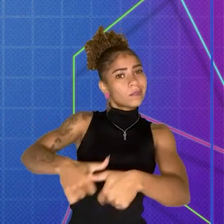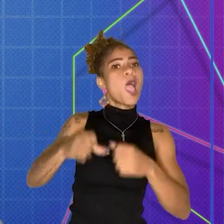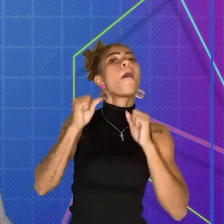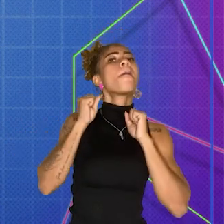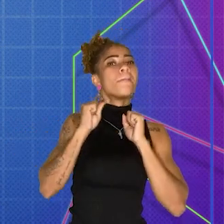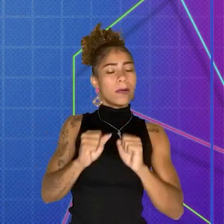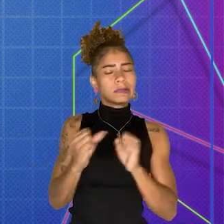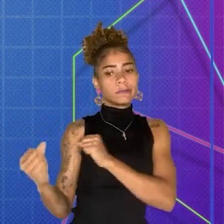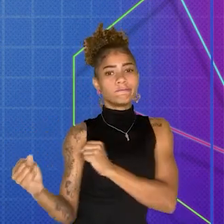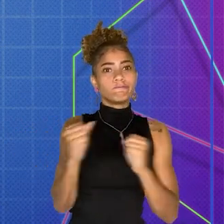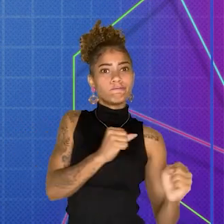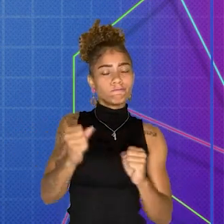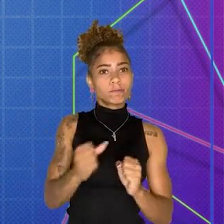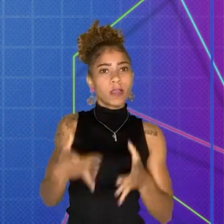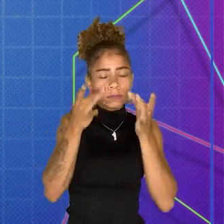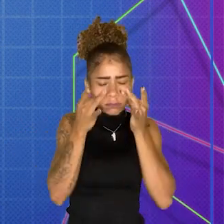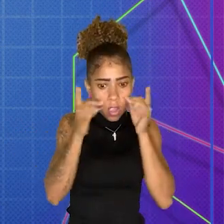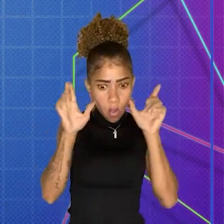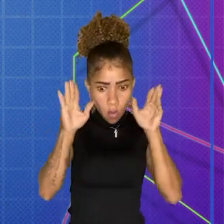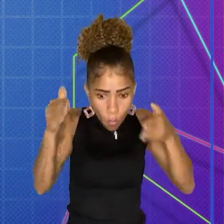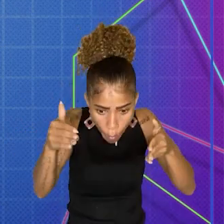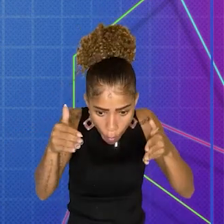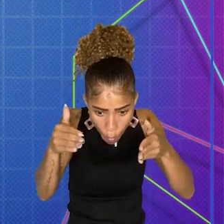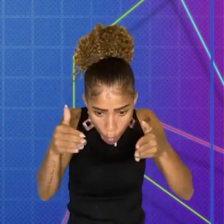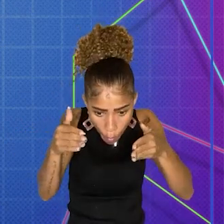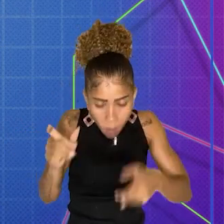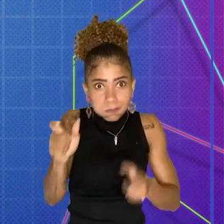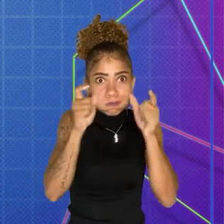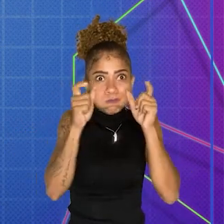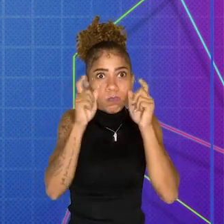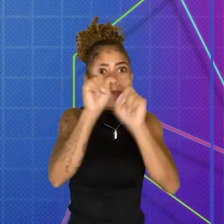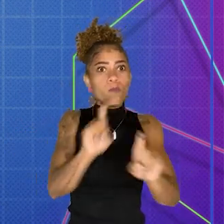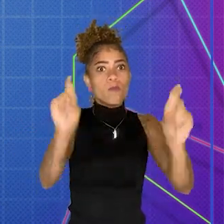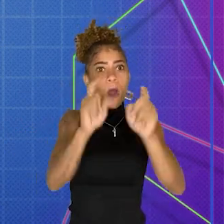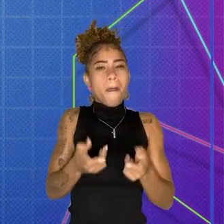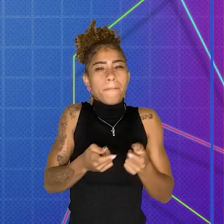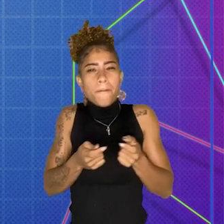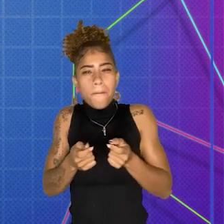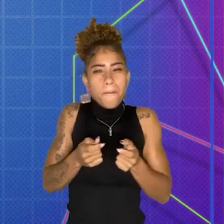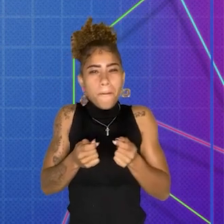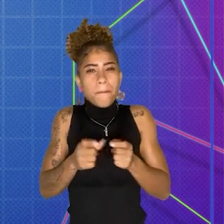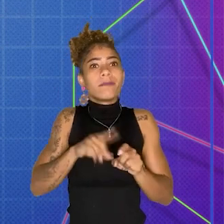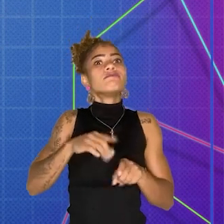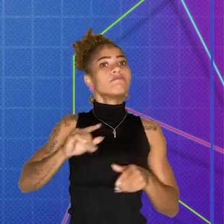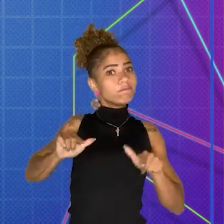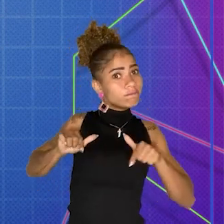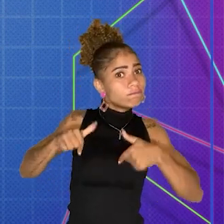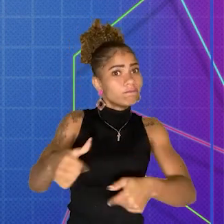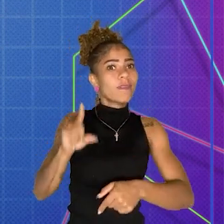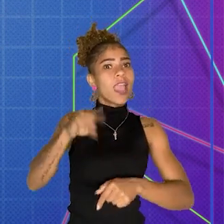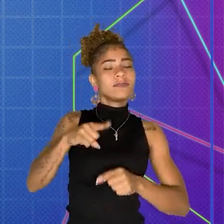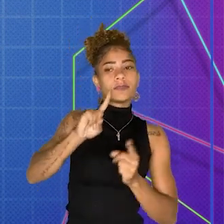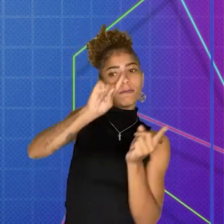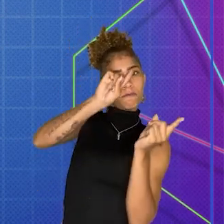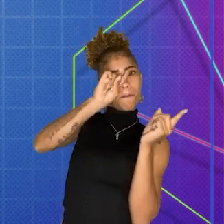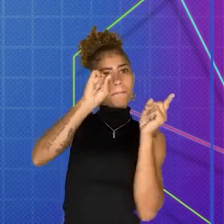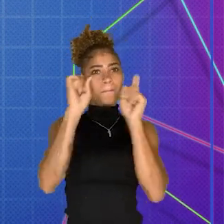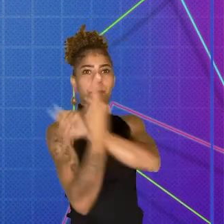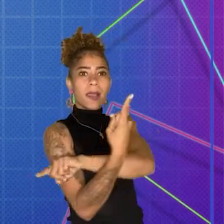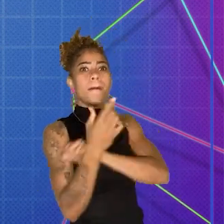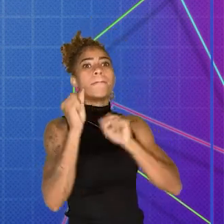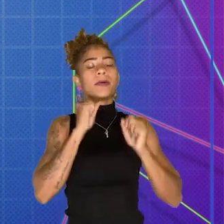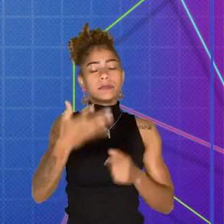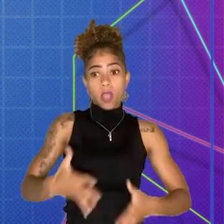elemento poderoso para manter o jogador engajado e interessado na narrativa. Se bem executadas, essas reviravoltas podem deixar o